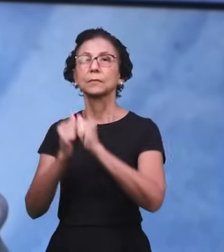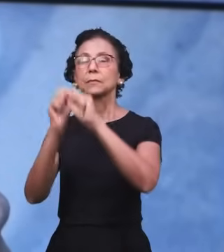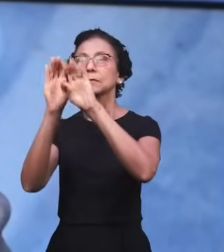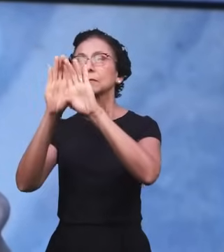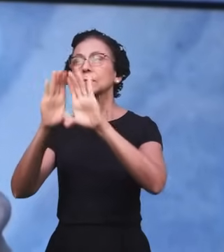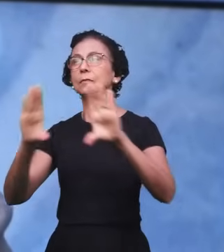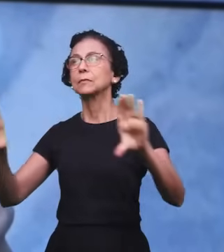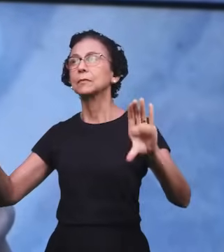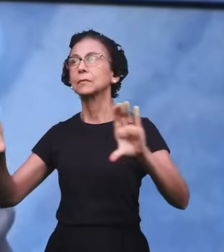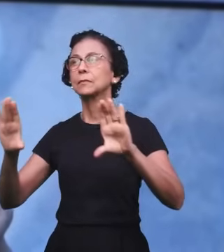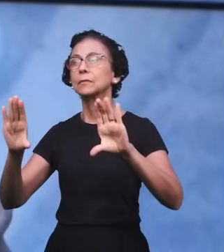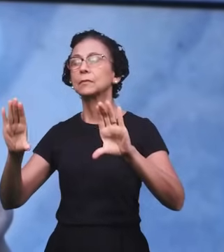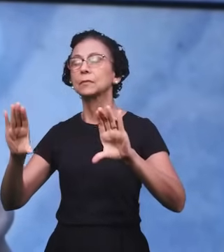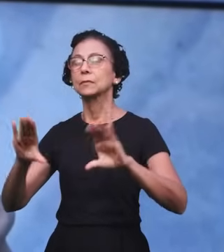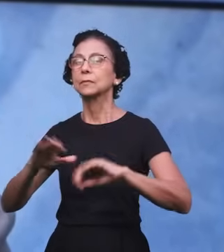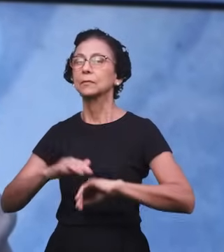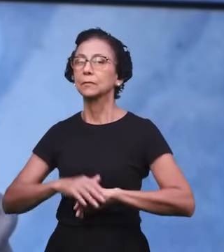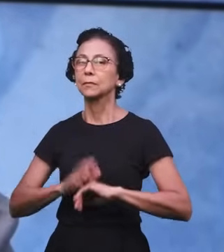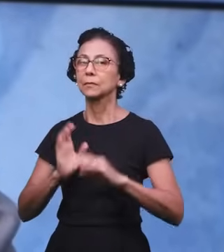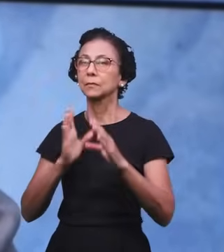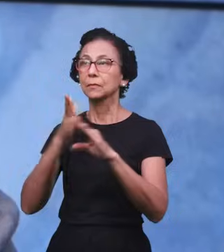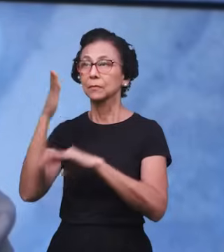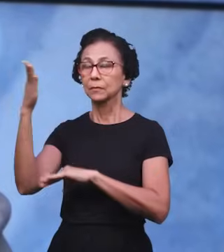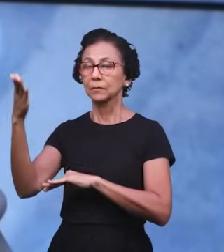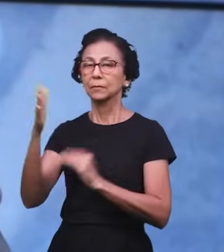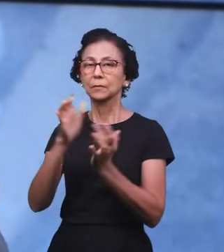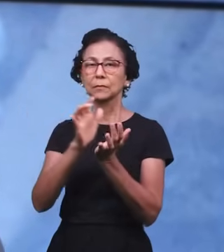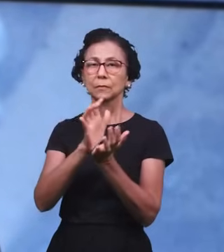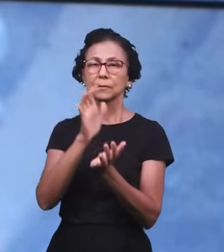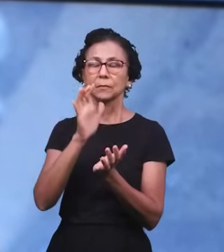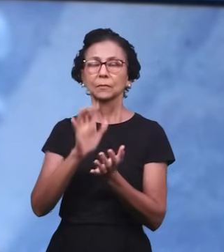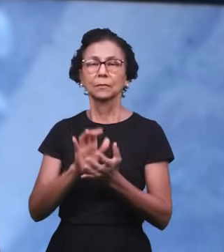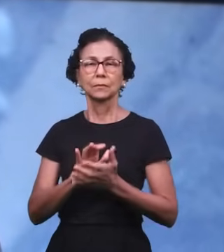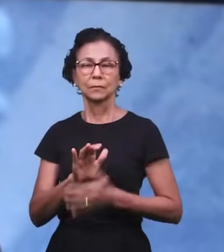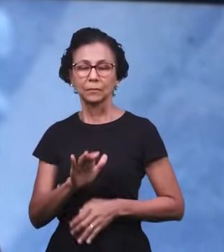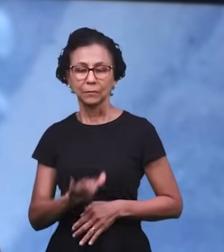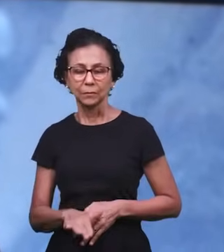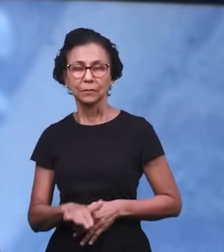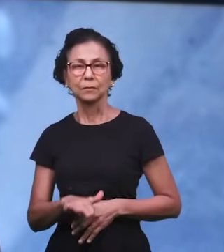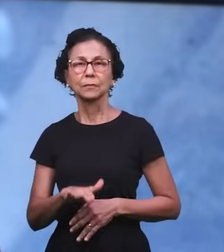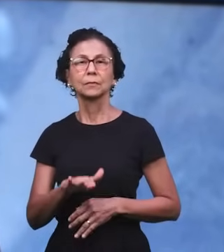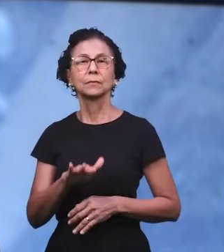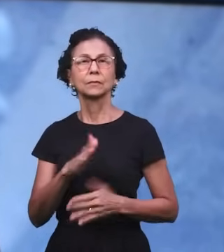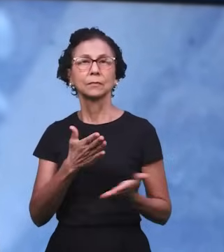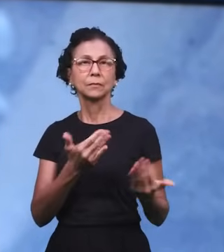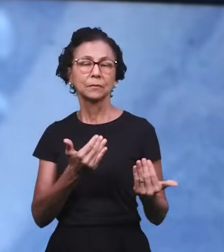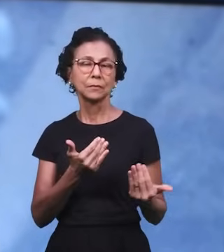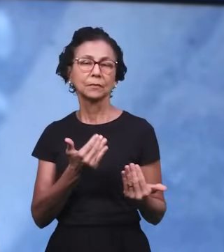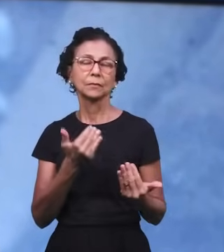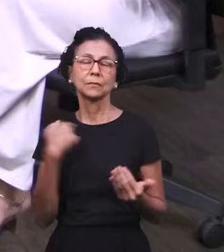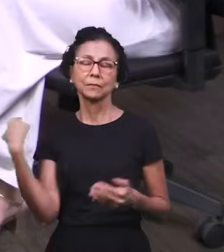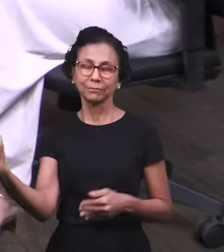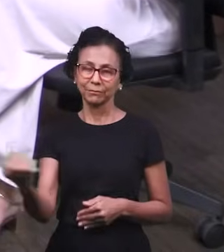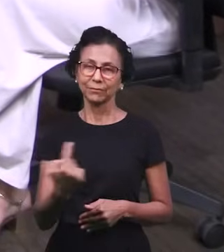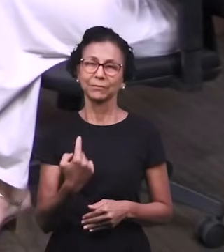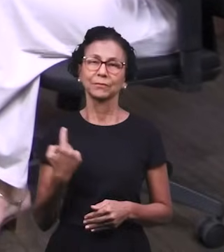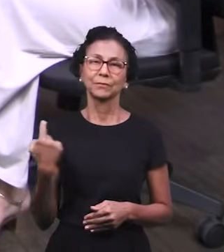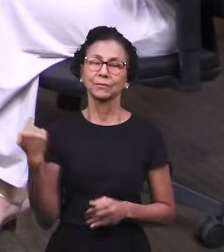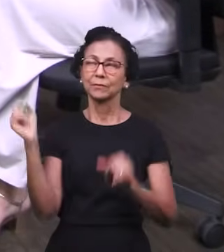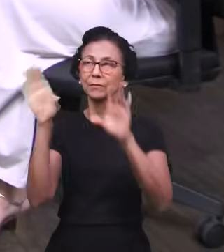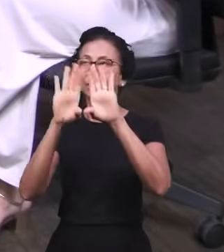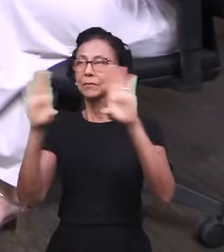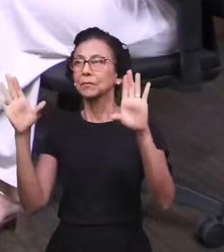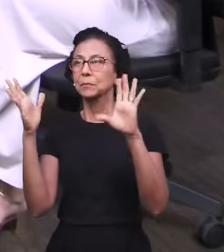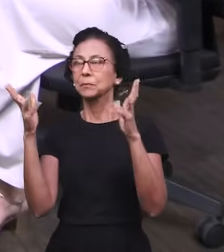ser maravilhoso para todos nós. Então, é preciso estar preparado. Muito bem. Os jovens